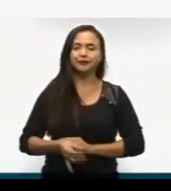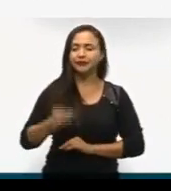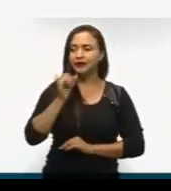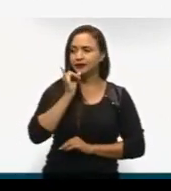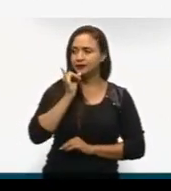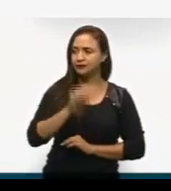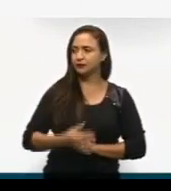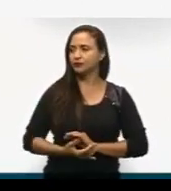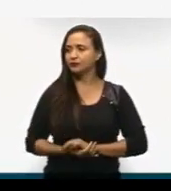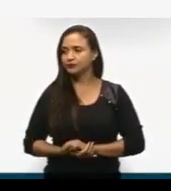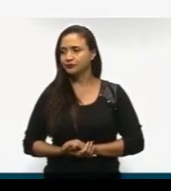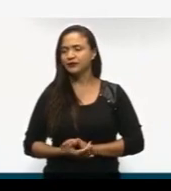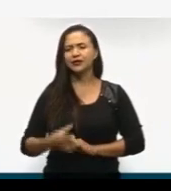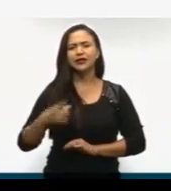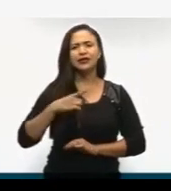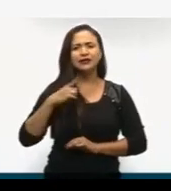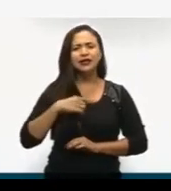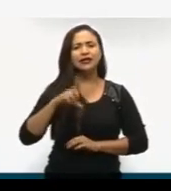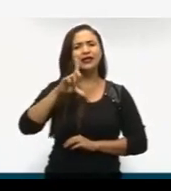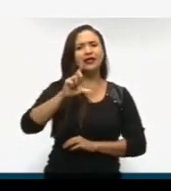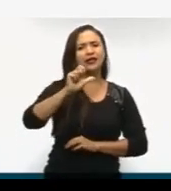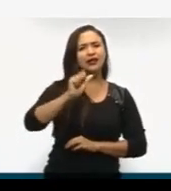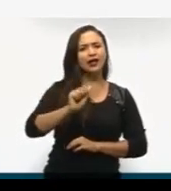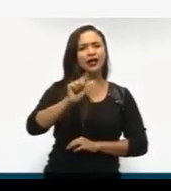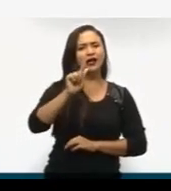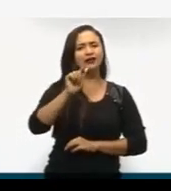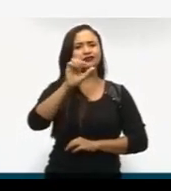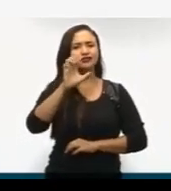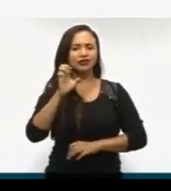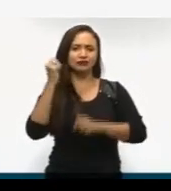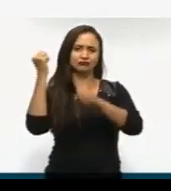exemplo, concretagem da laje. É uma